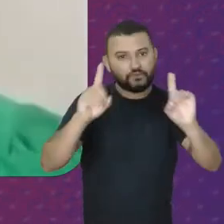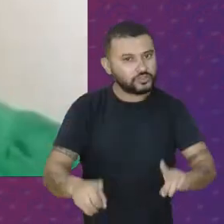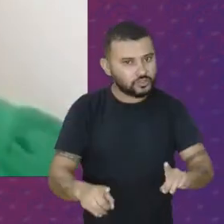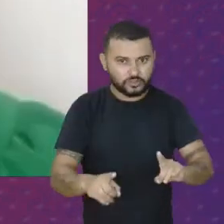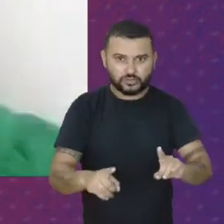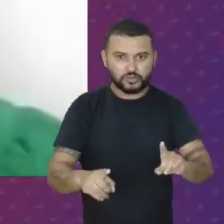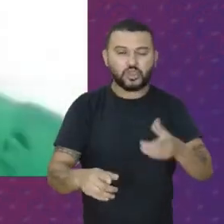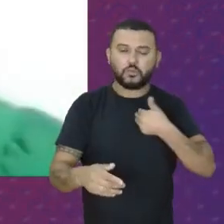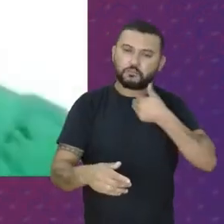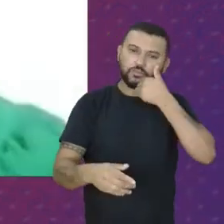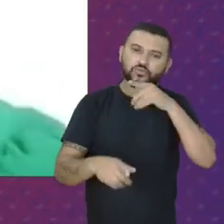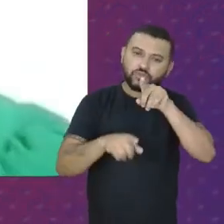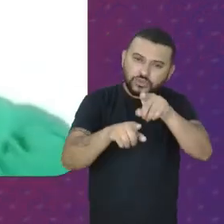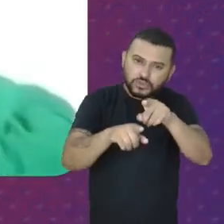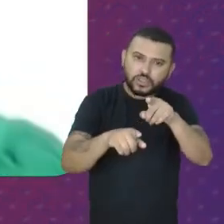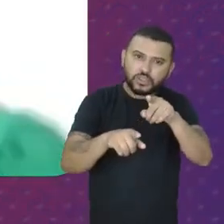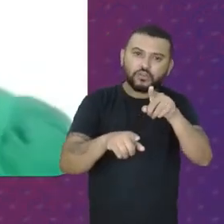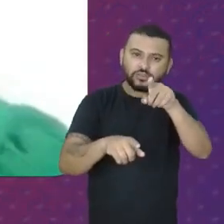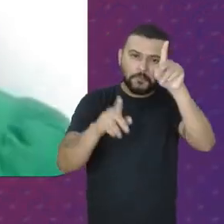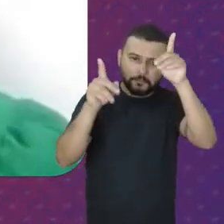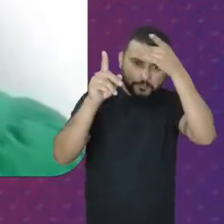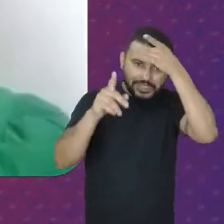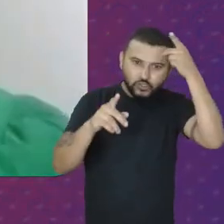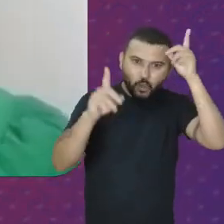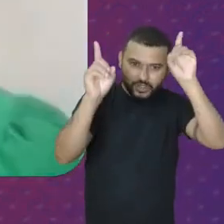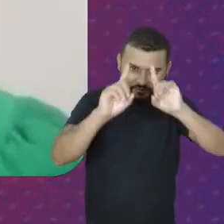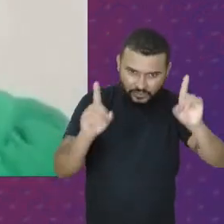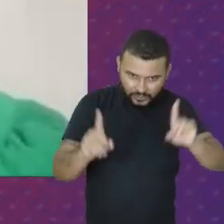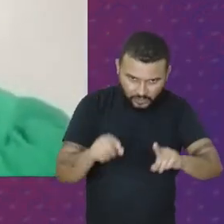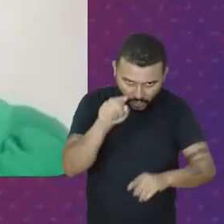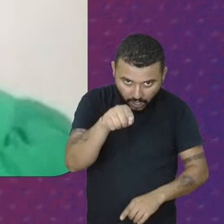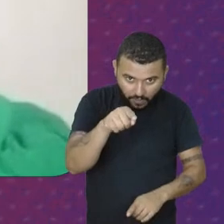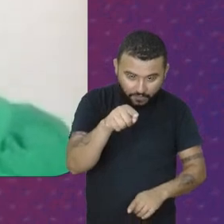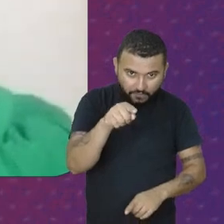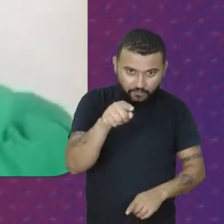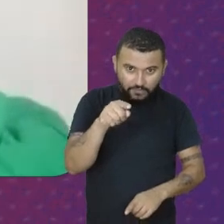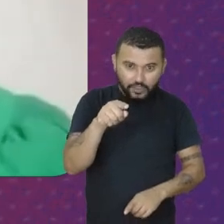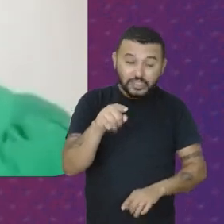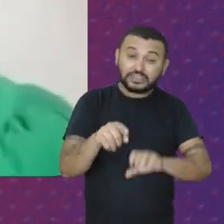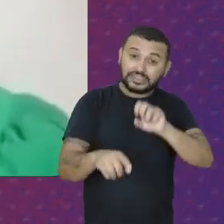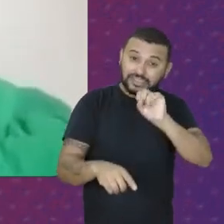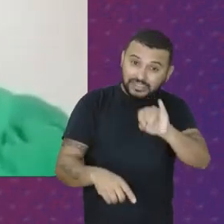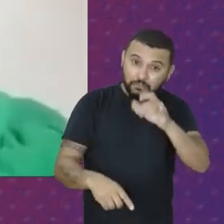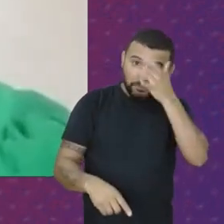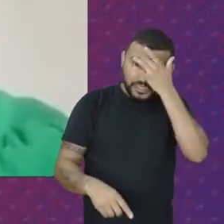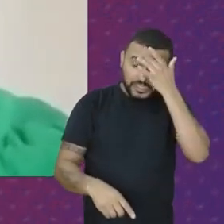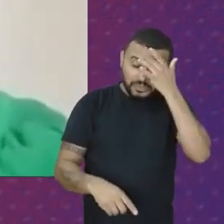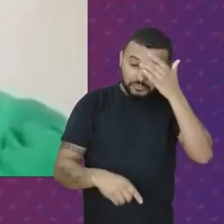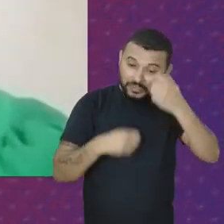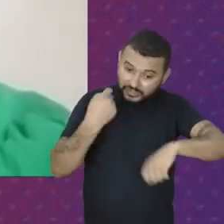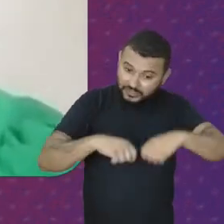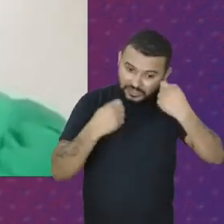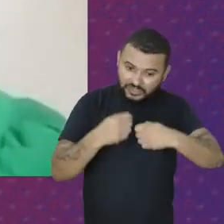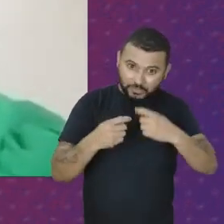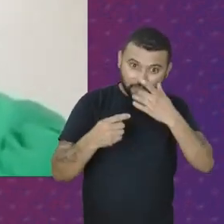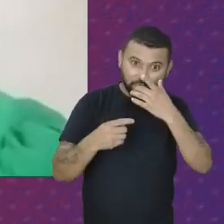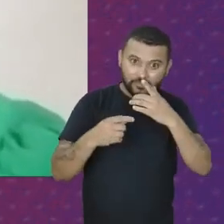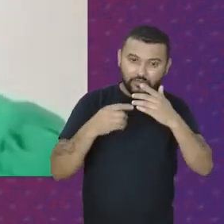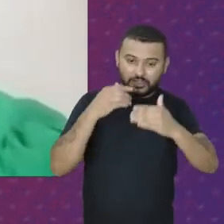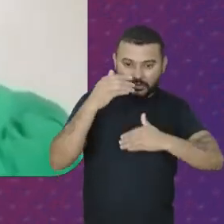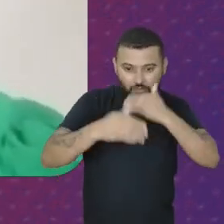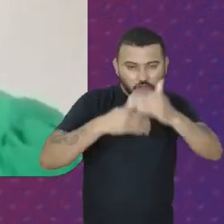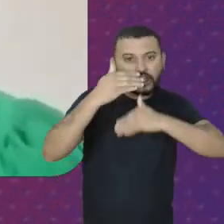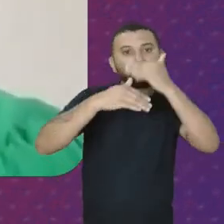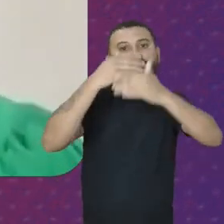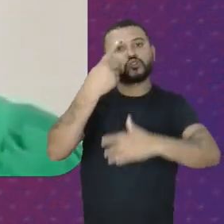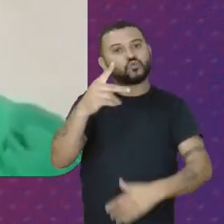mantra. Convido você, que é pessoa com deficiência, a cada vez mais querer ser sujeito da sua